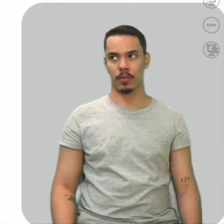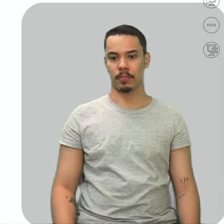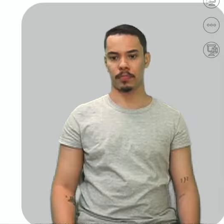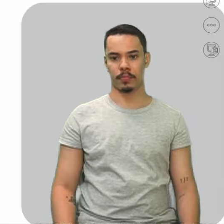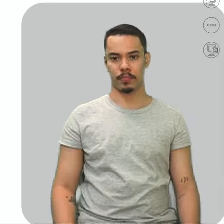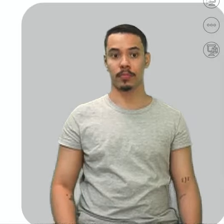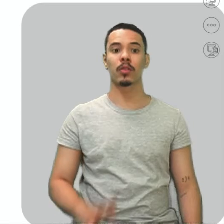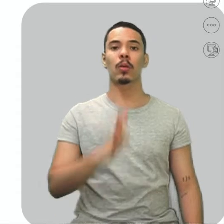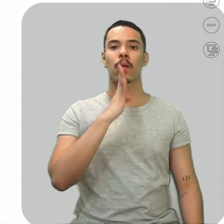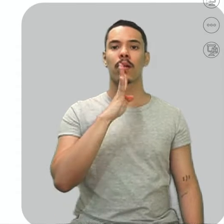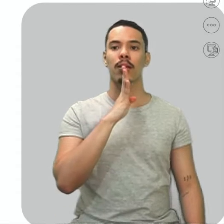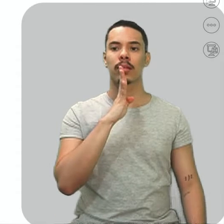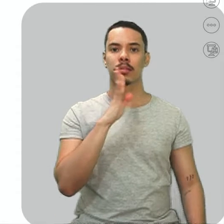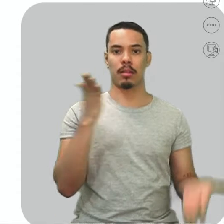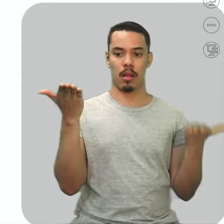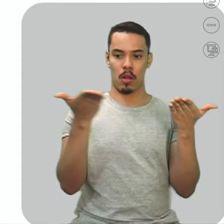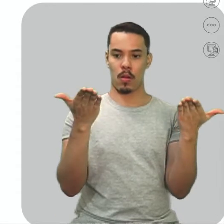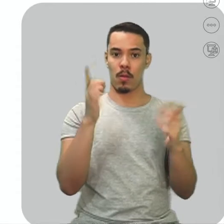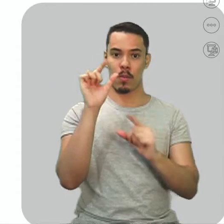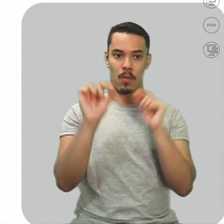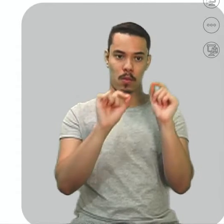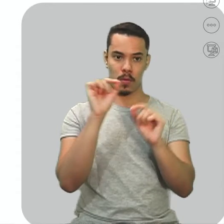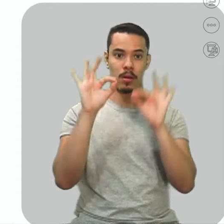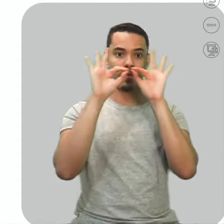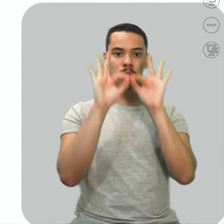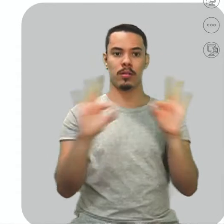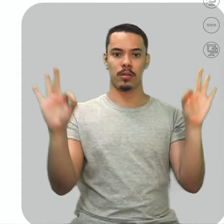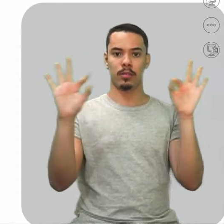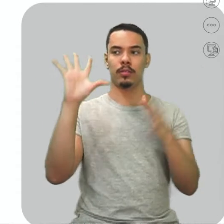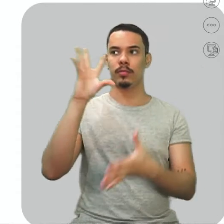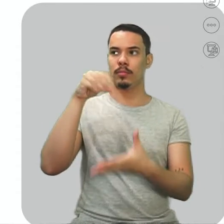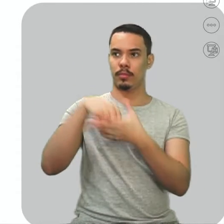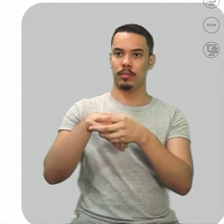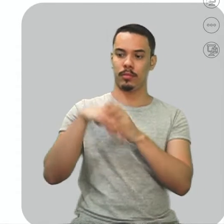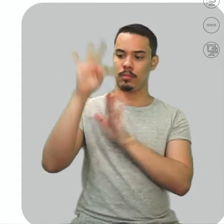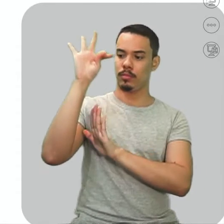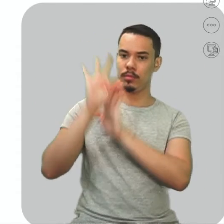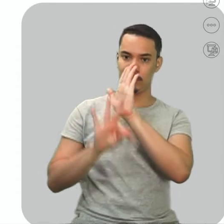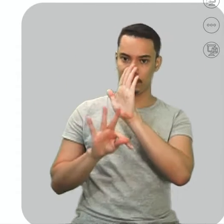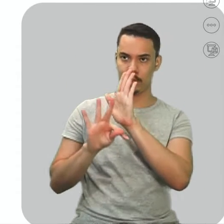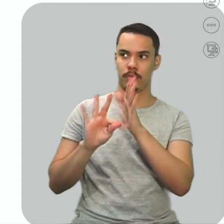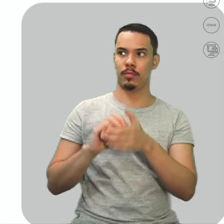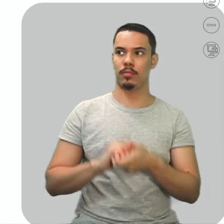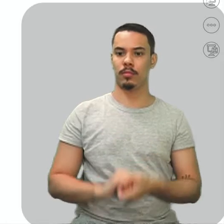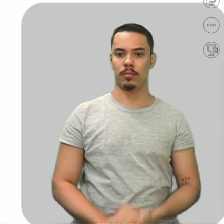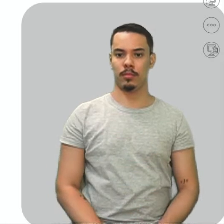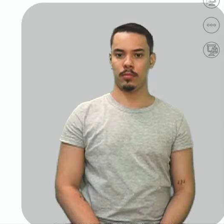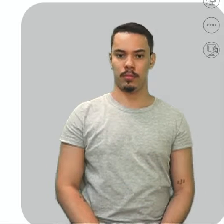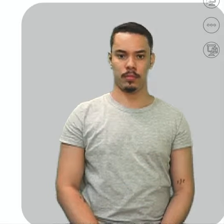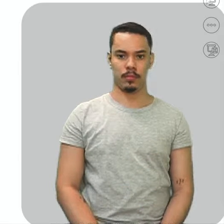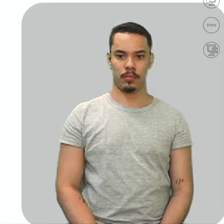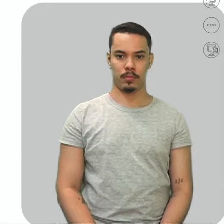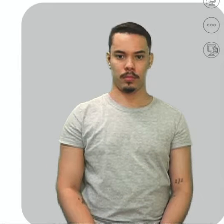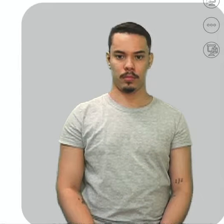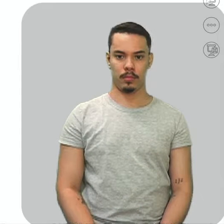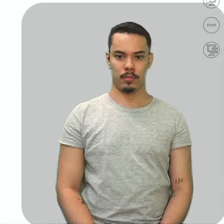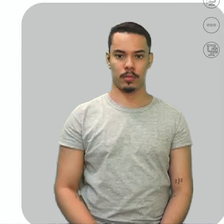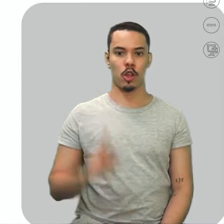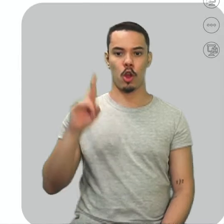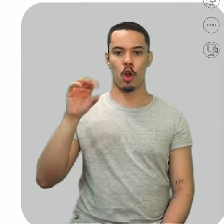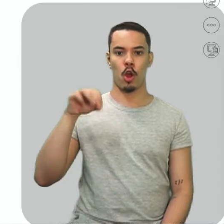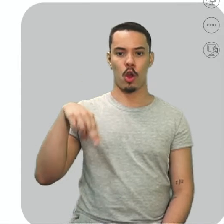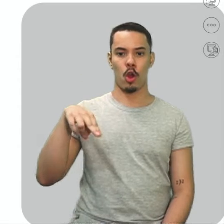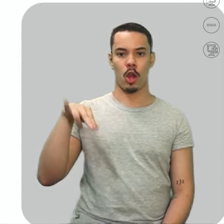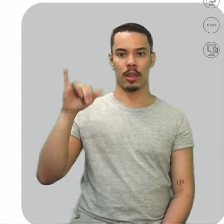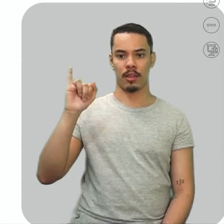vamos conhecer aqui né oração explicar o texto e é de Ronnie